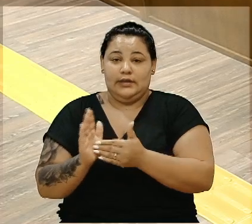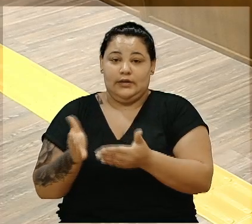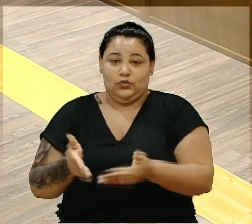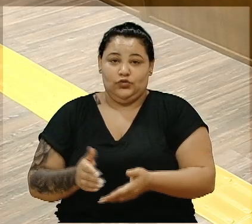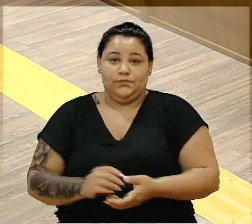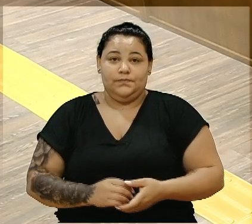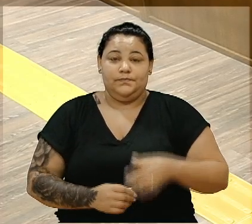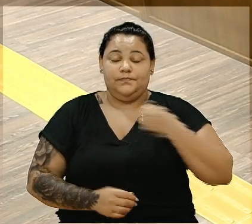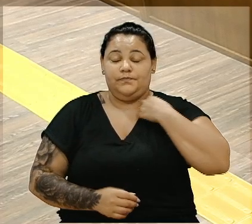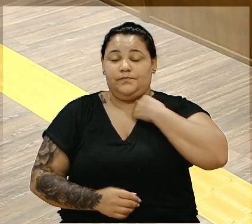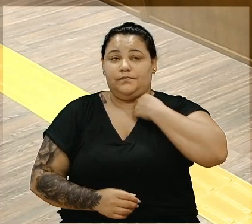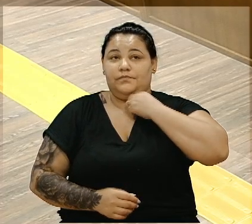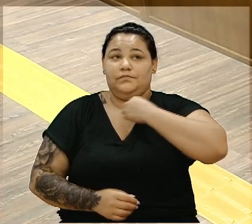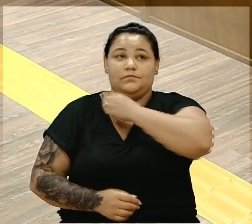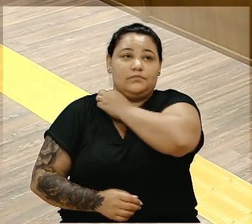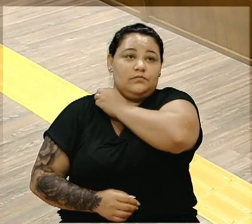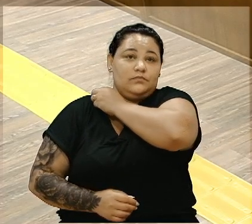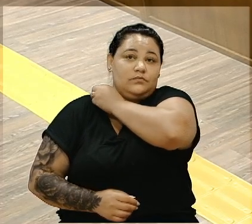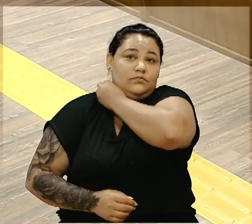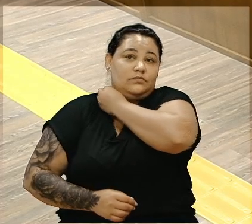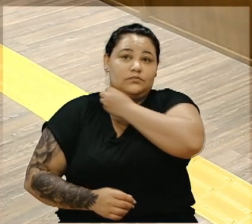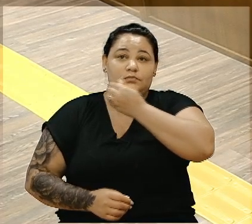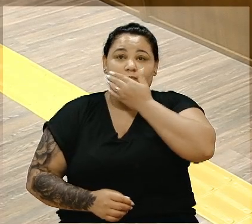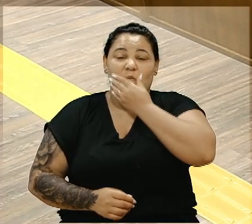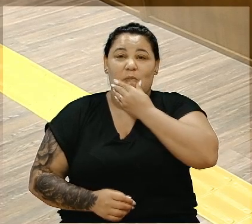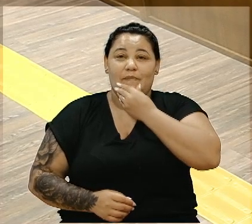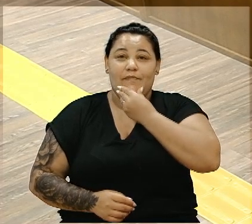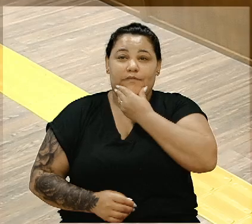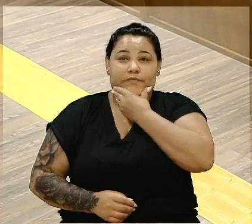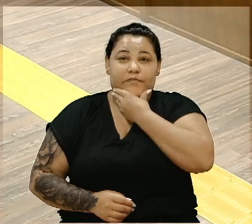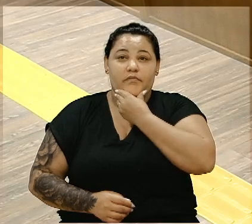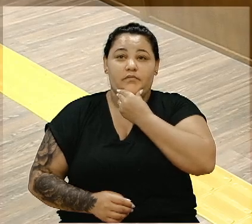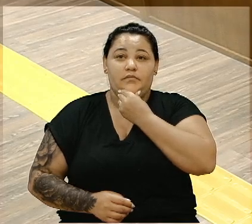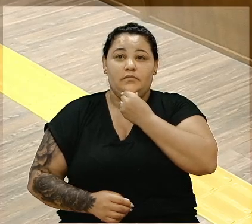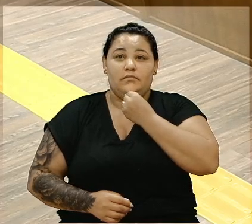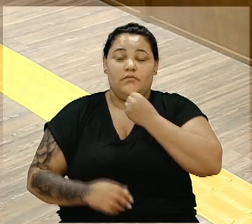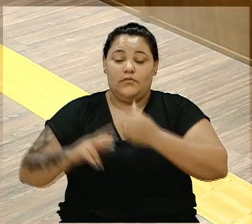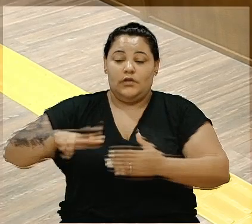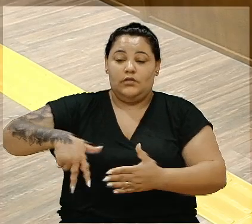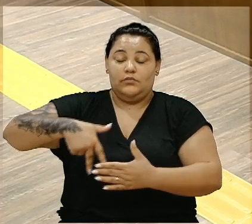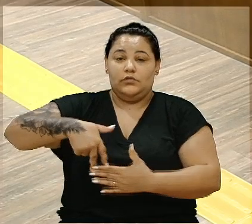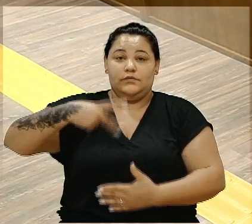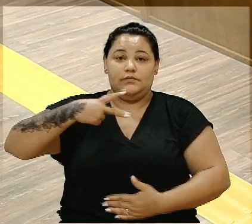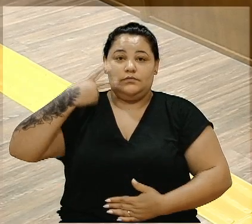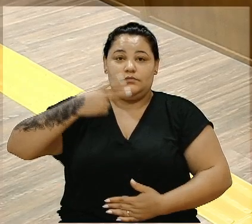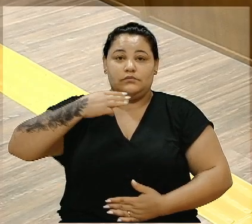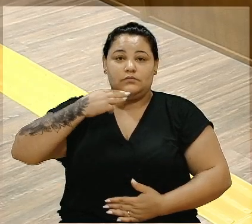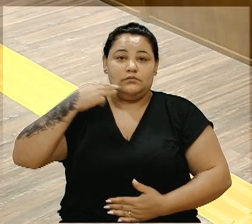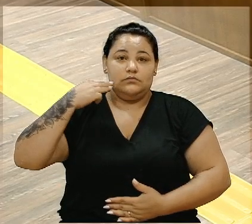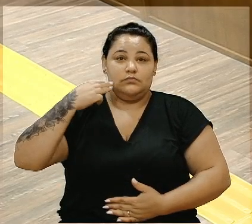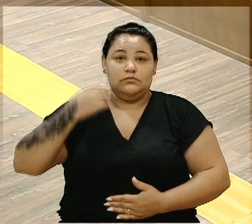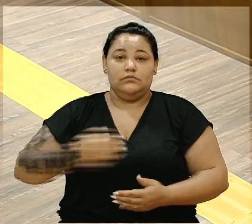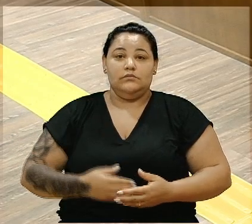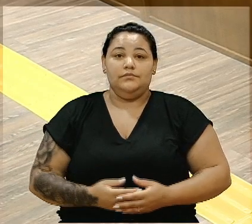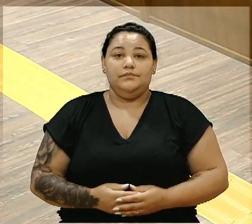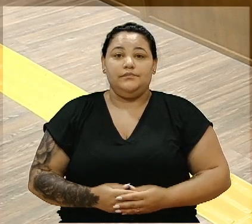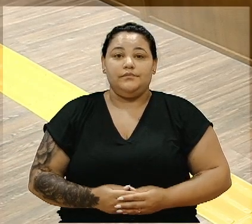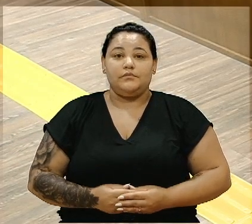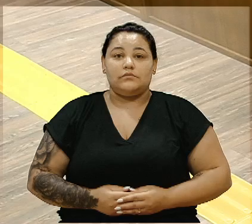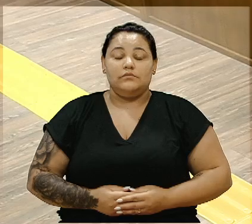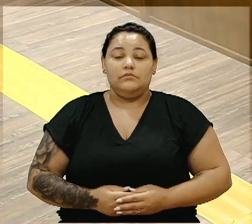Declaração de líder para a bancada do PSDB. Da tribuna, a vereadora Marisol Santos.